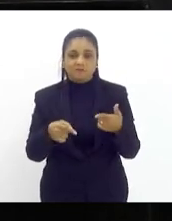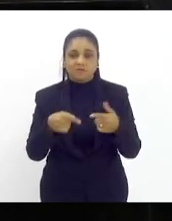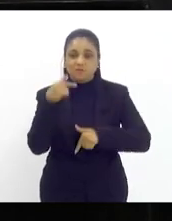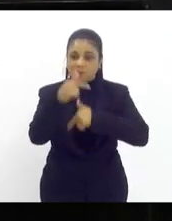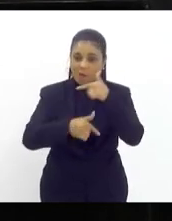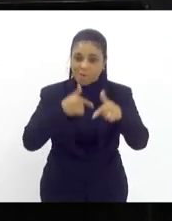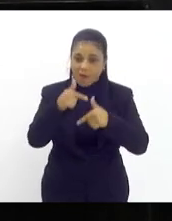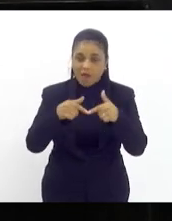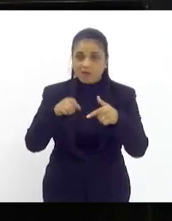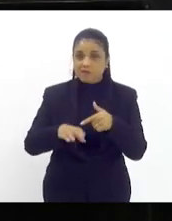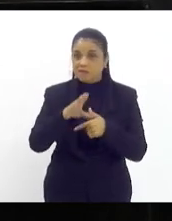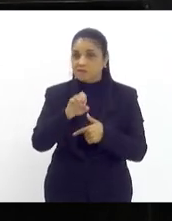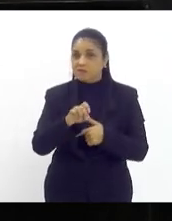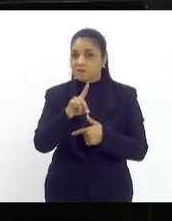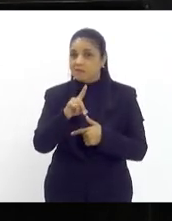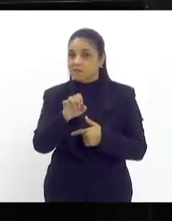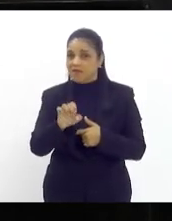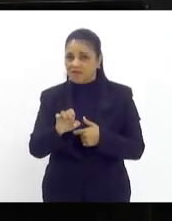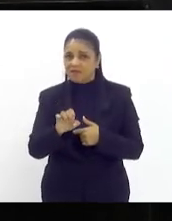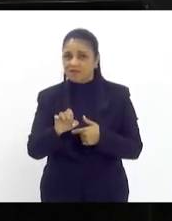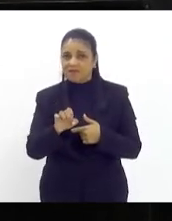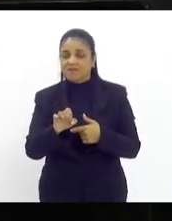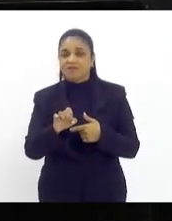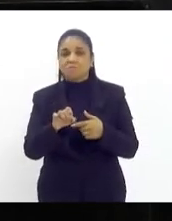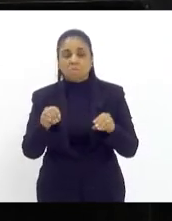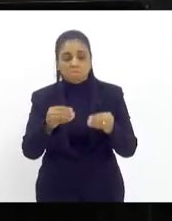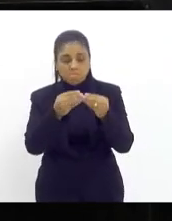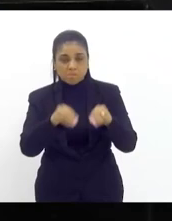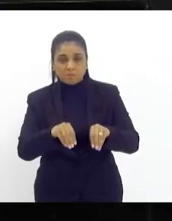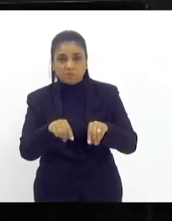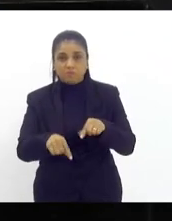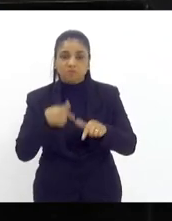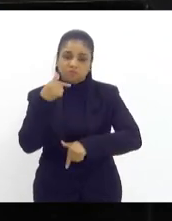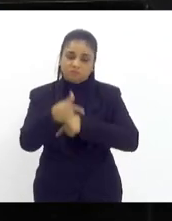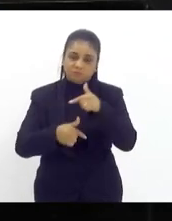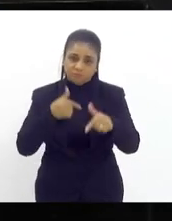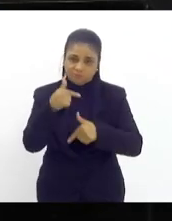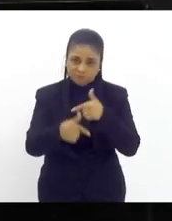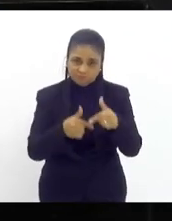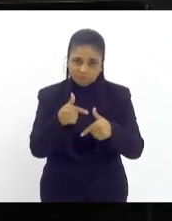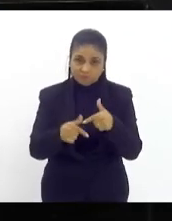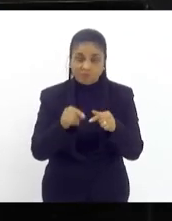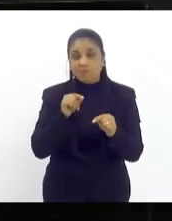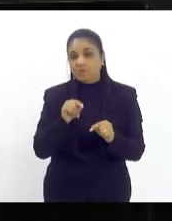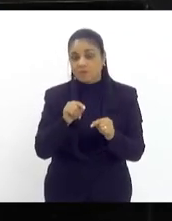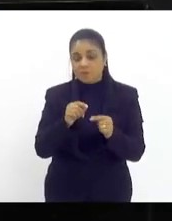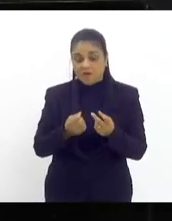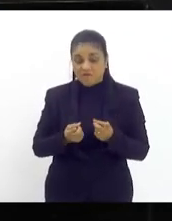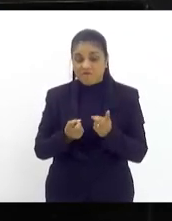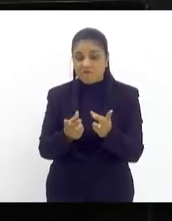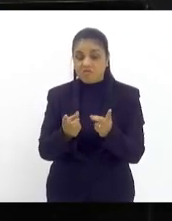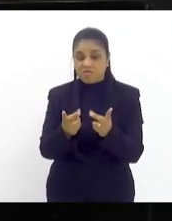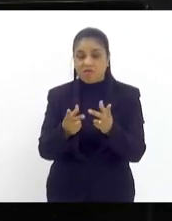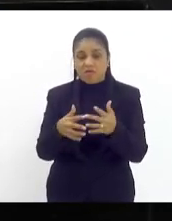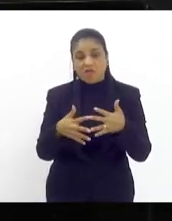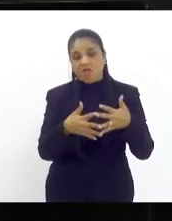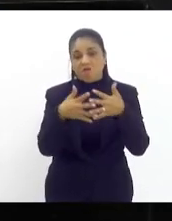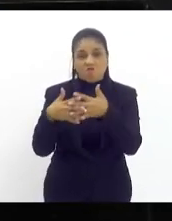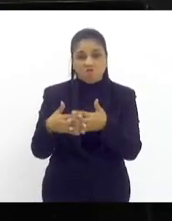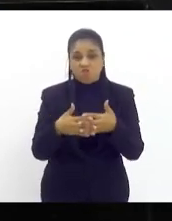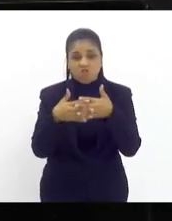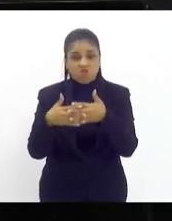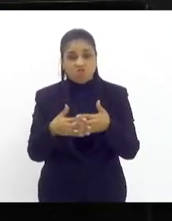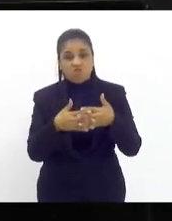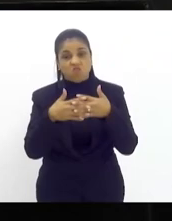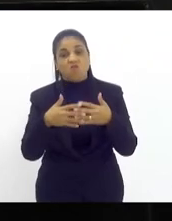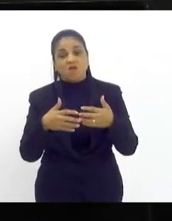estão prejudicando a continuidade da Cedae em Teresópolis para simplesmente privatizar é isso que o